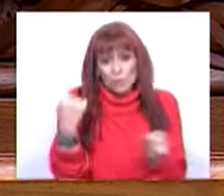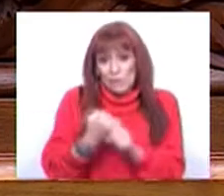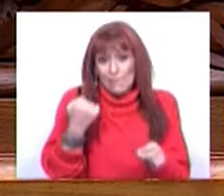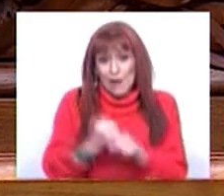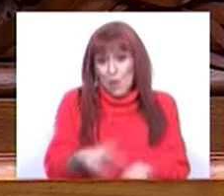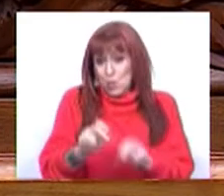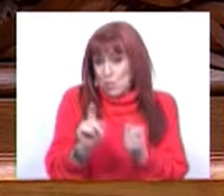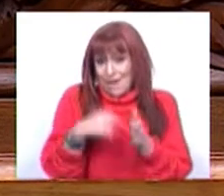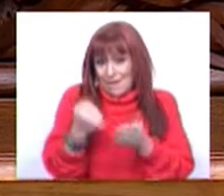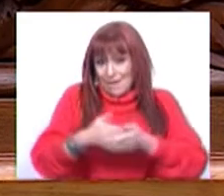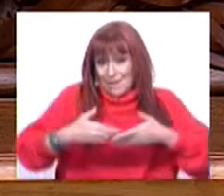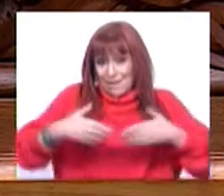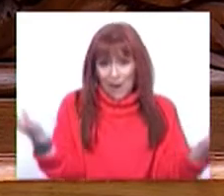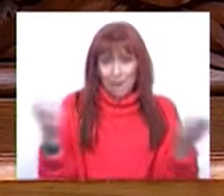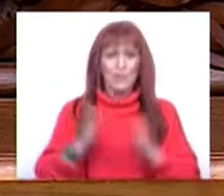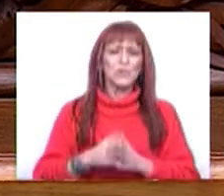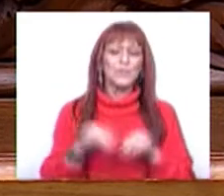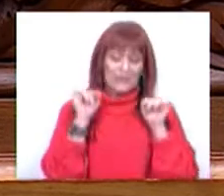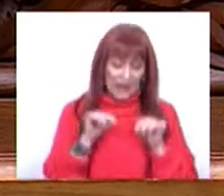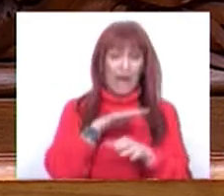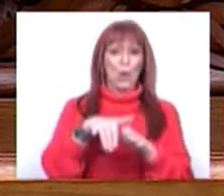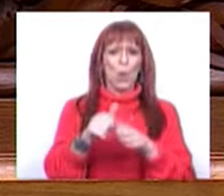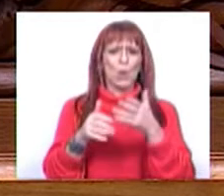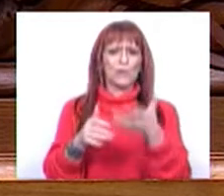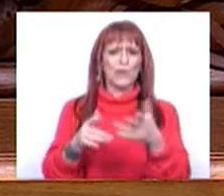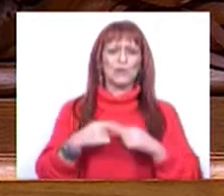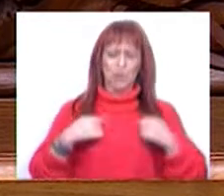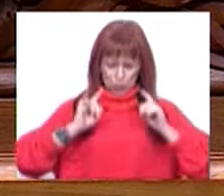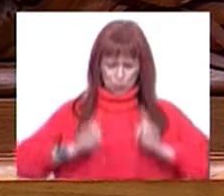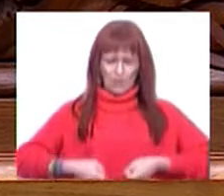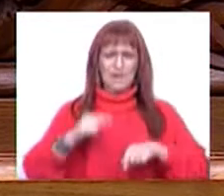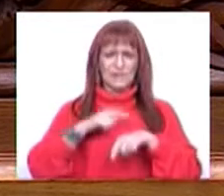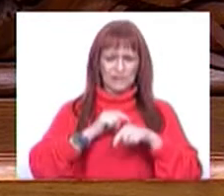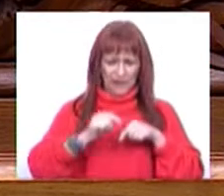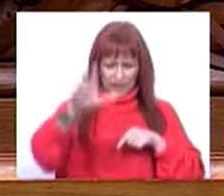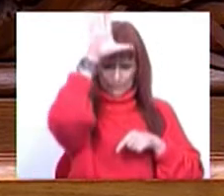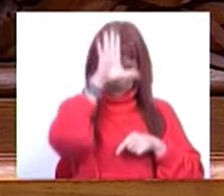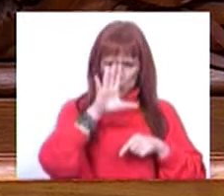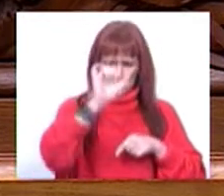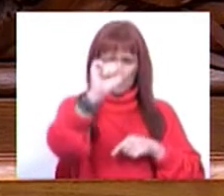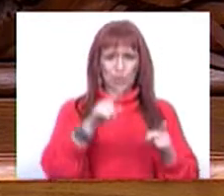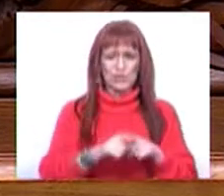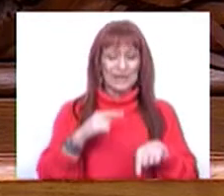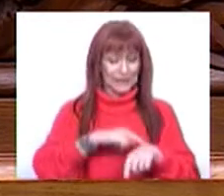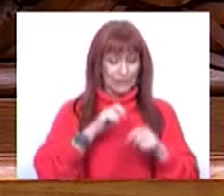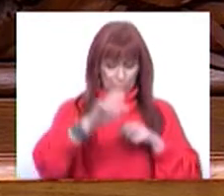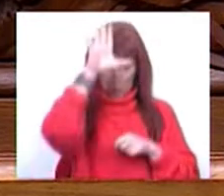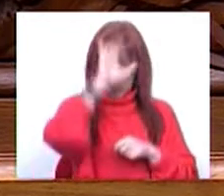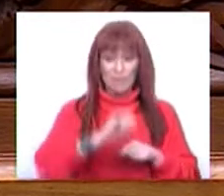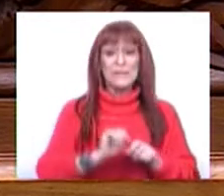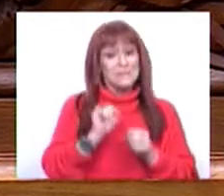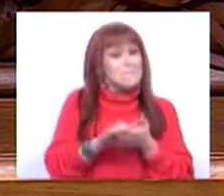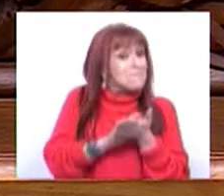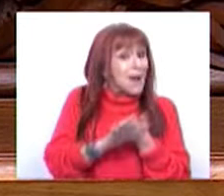trabalho inacabado. E é neste contexto que iniciamos esta legislatura. Uma legislatura que tem na